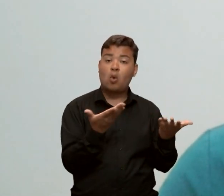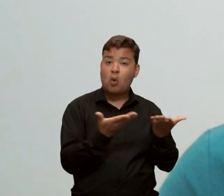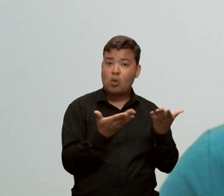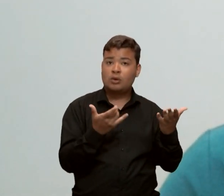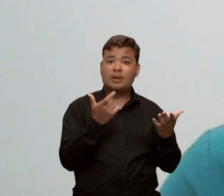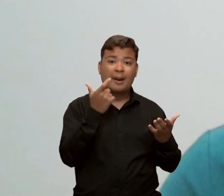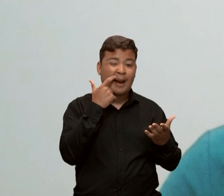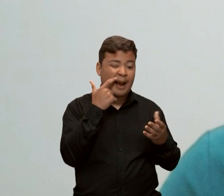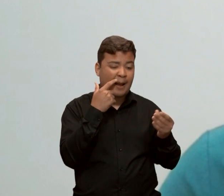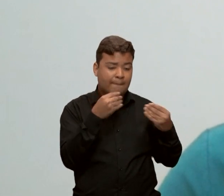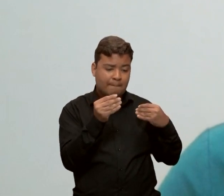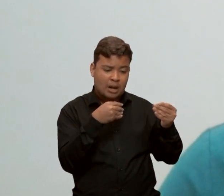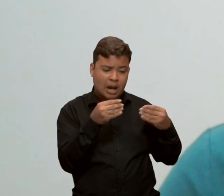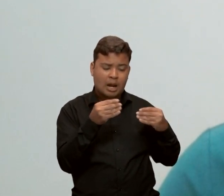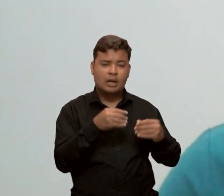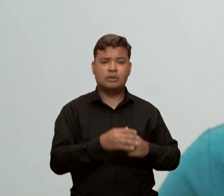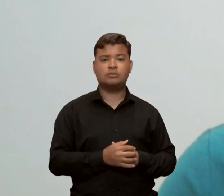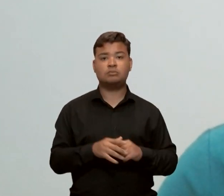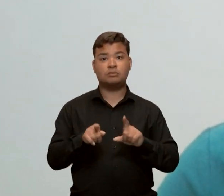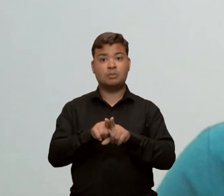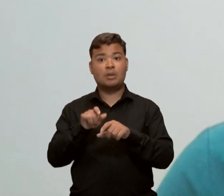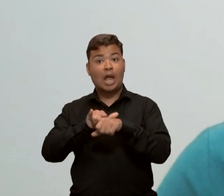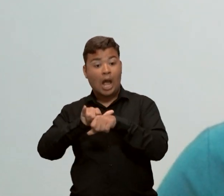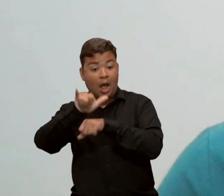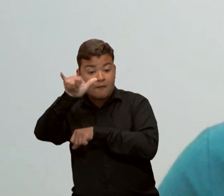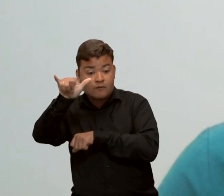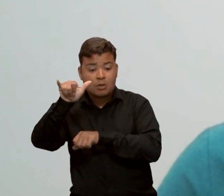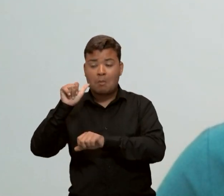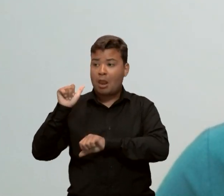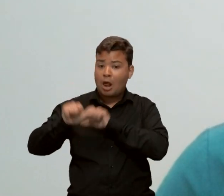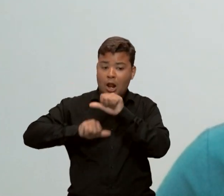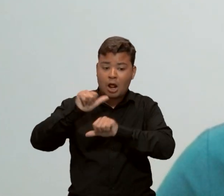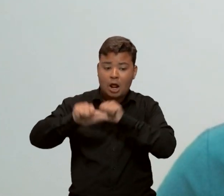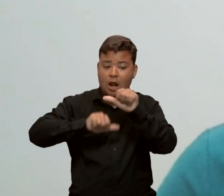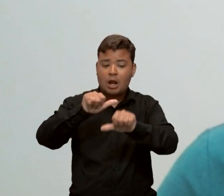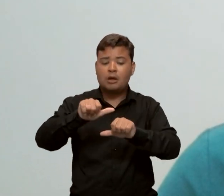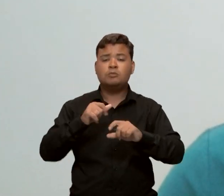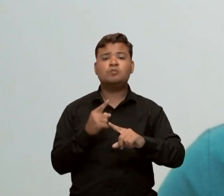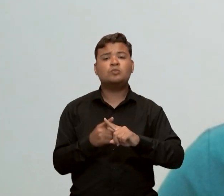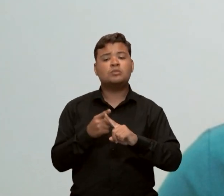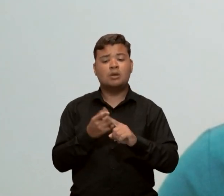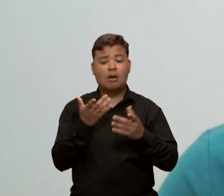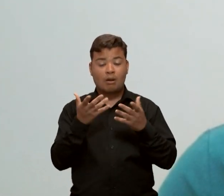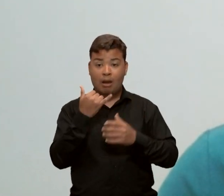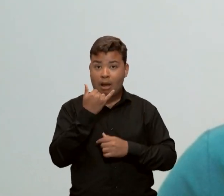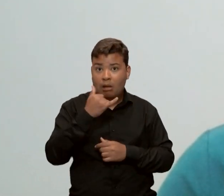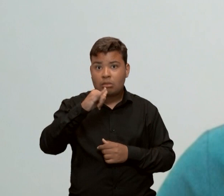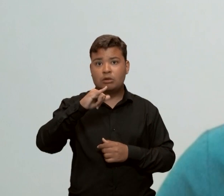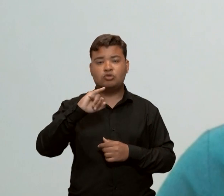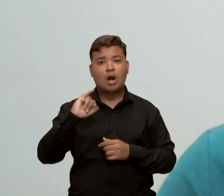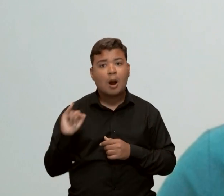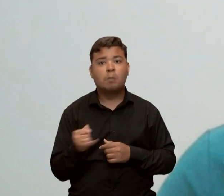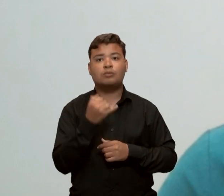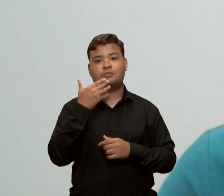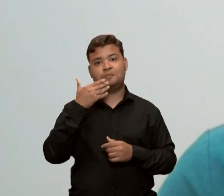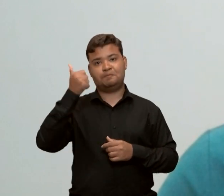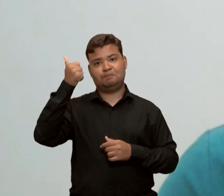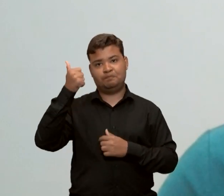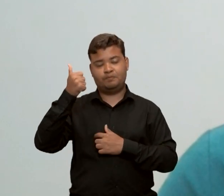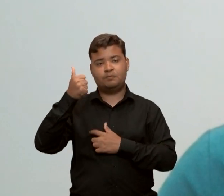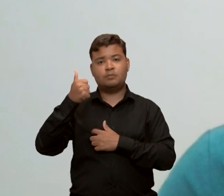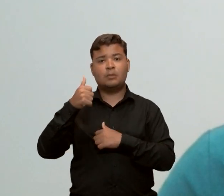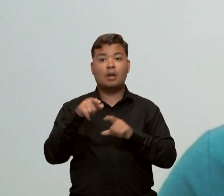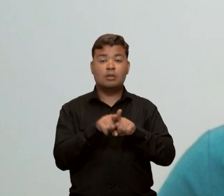que os aviões mudaram também. Tudo isso para se buscar uma maior eficiência energética, um menor consumo